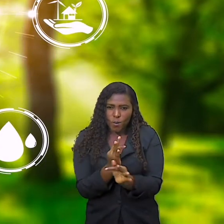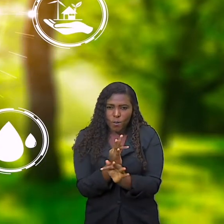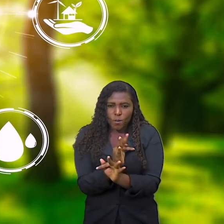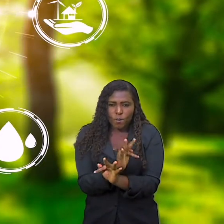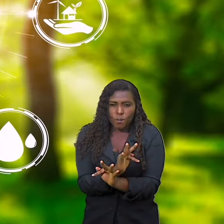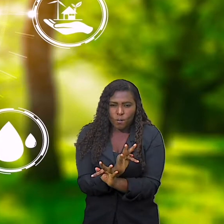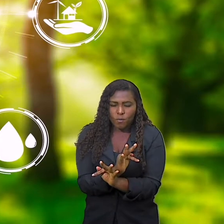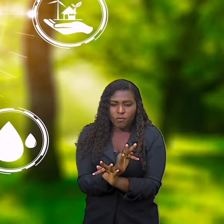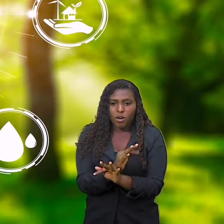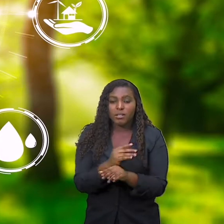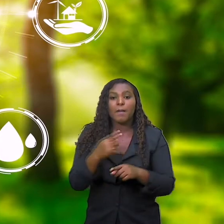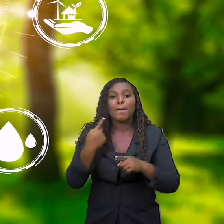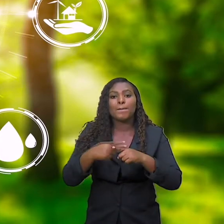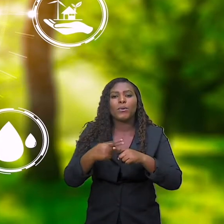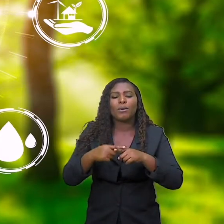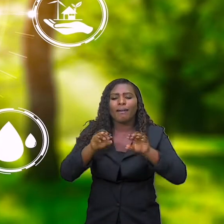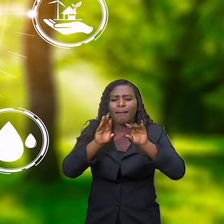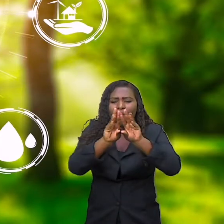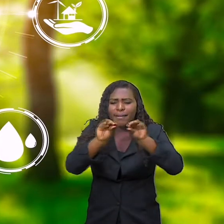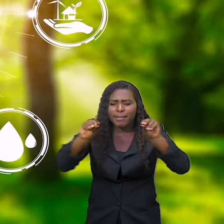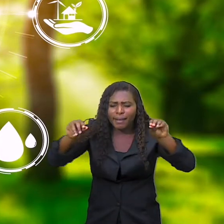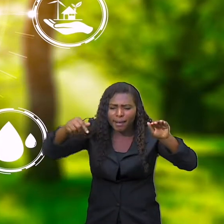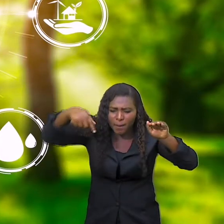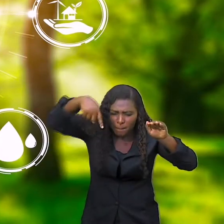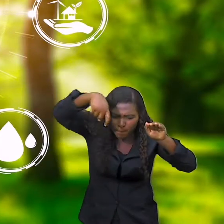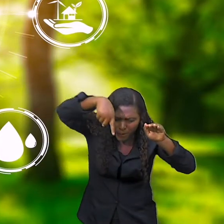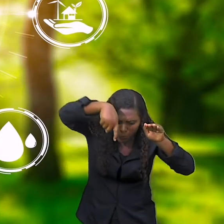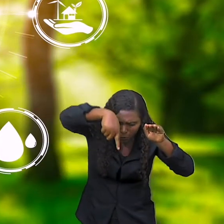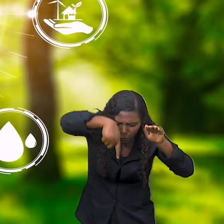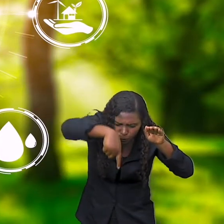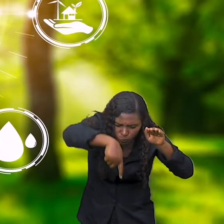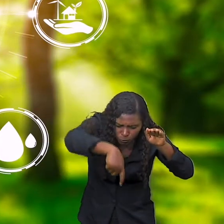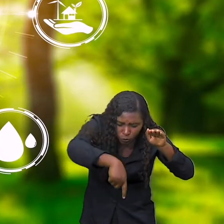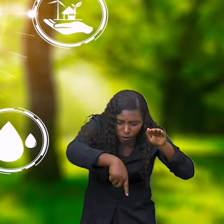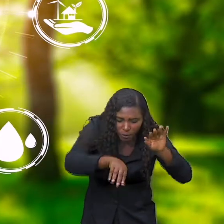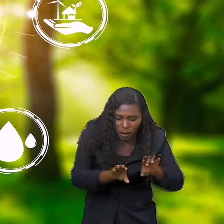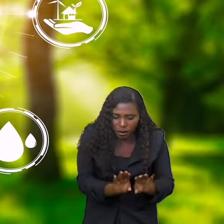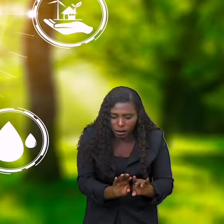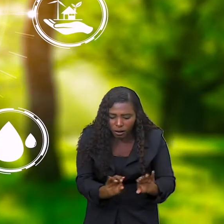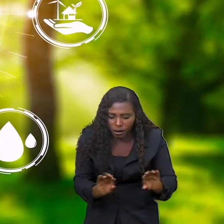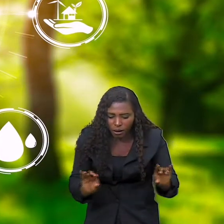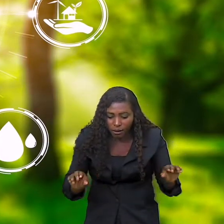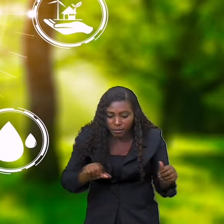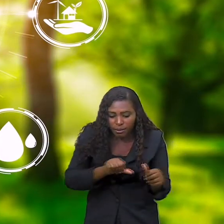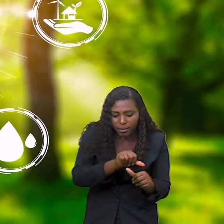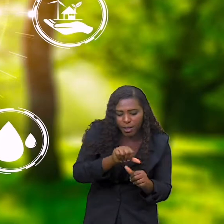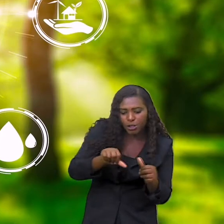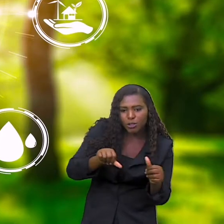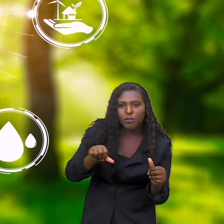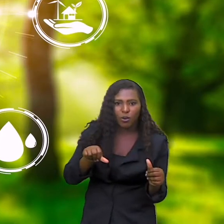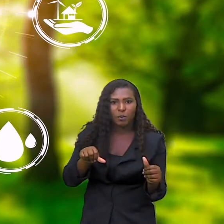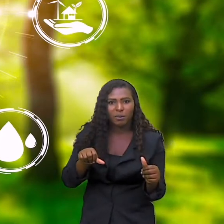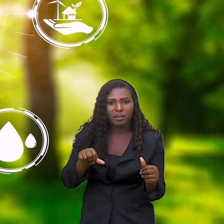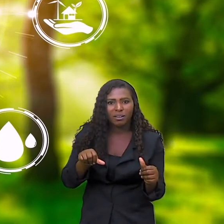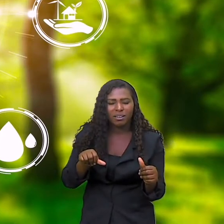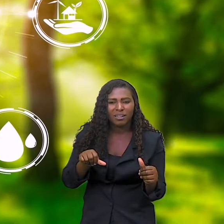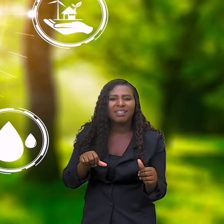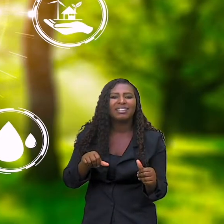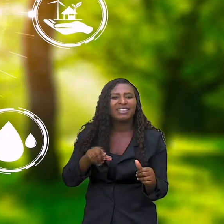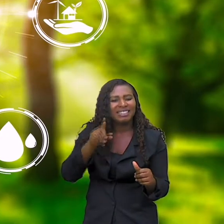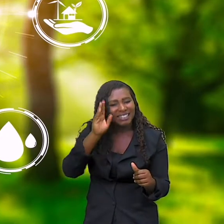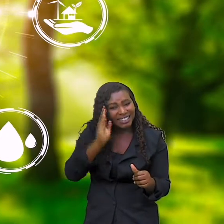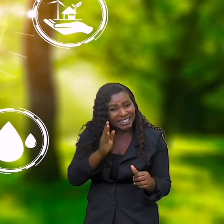de organismos. Tais combustíveis são fontes não renováveis de energia.